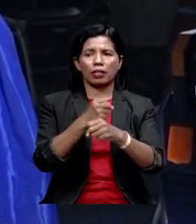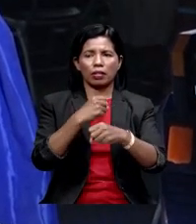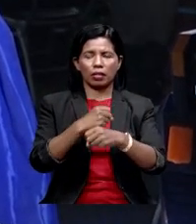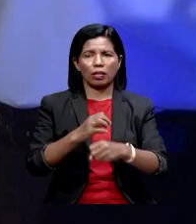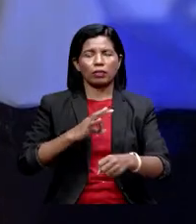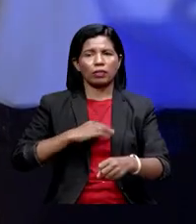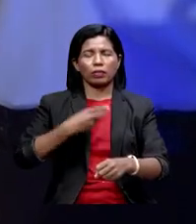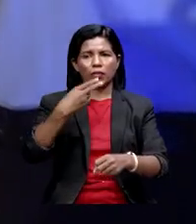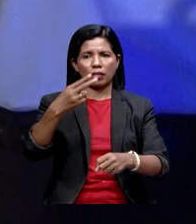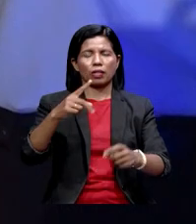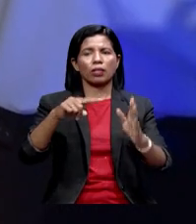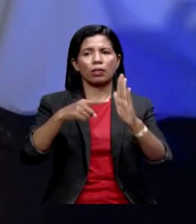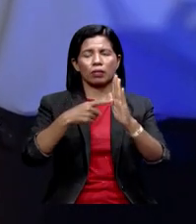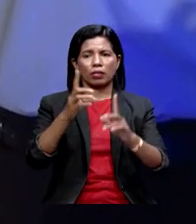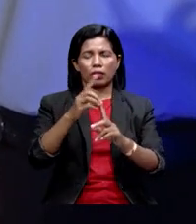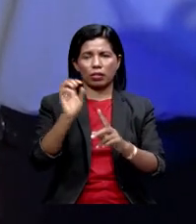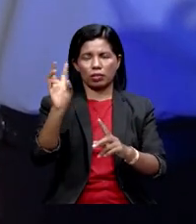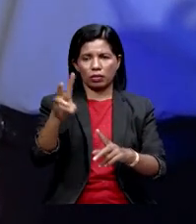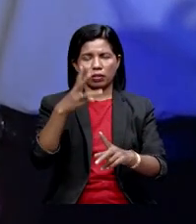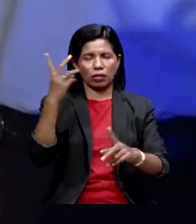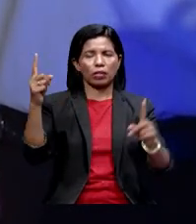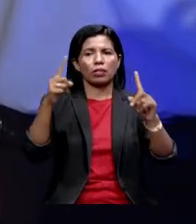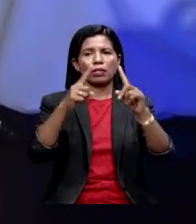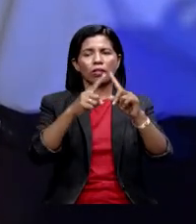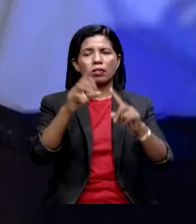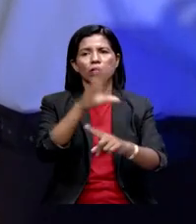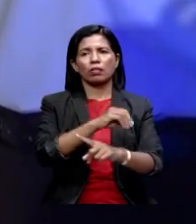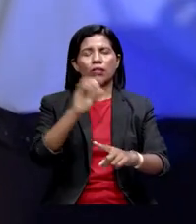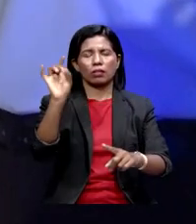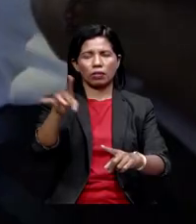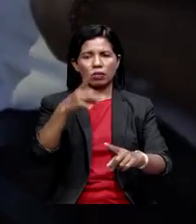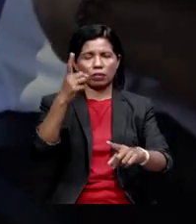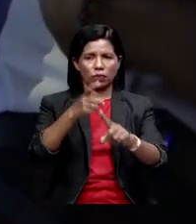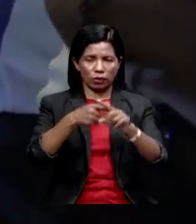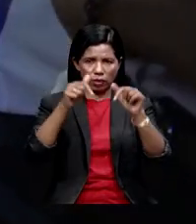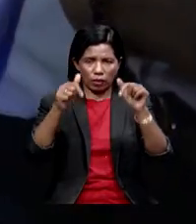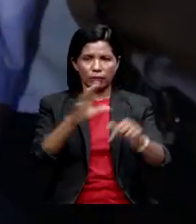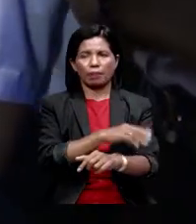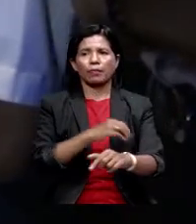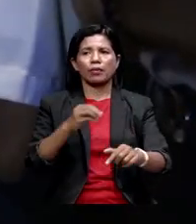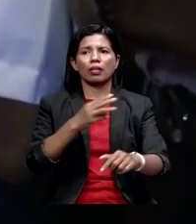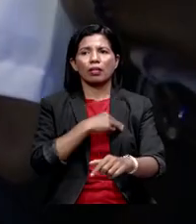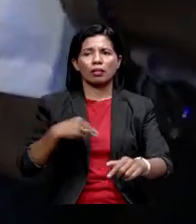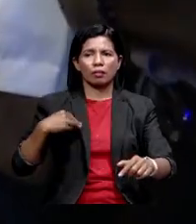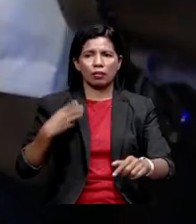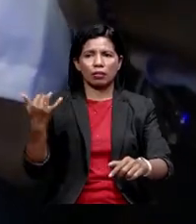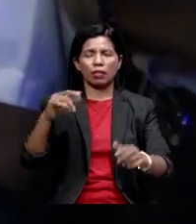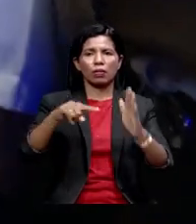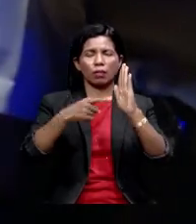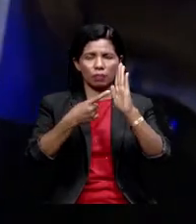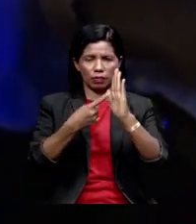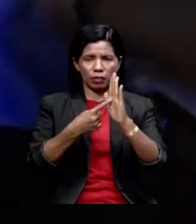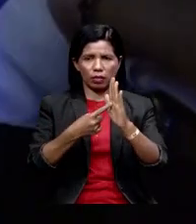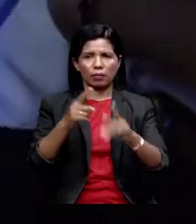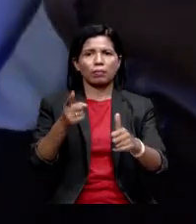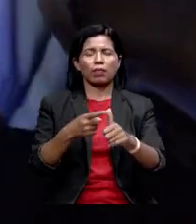Fatuhada, a Rui e a Loron Sanulo Resinen, do Loron Sanulo Resingualo Fulang Ney. Congregação Irmã Carmelita, a Rui e Missão da